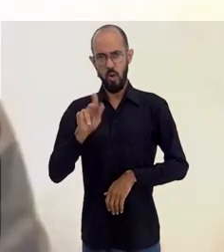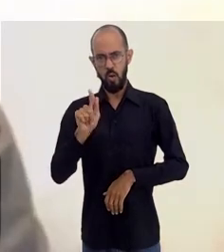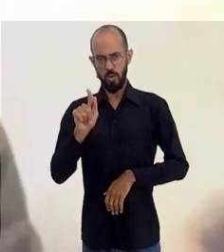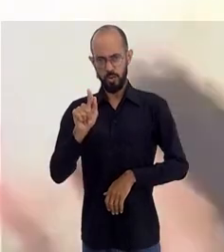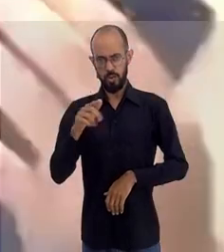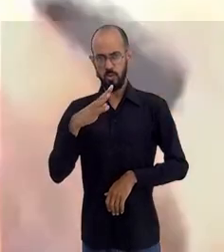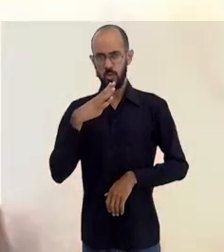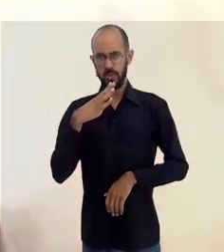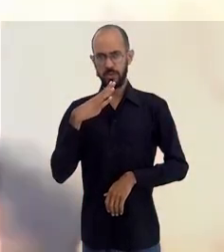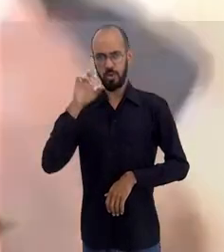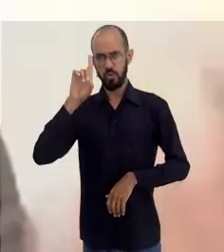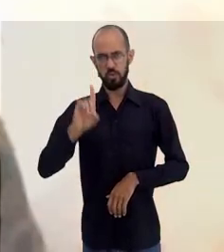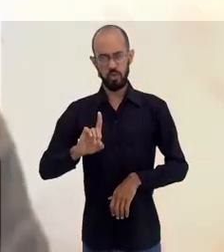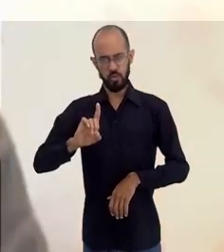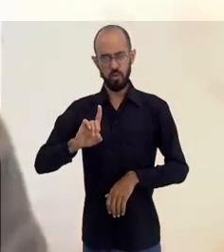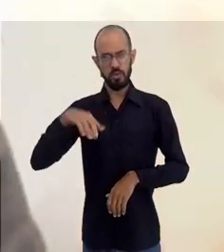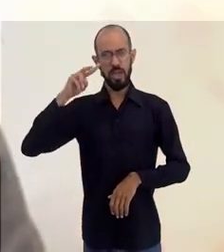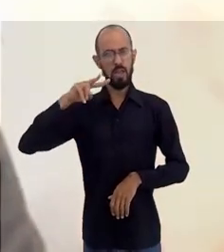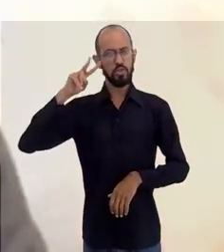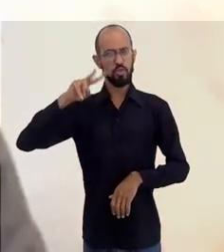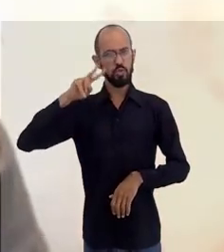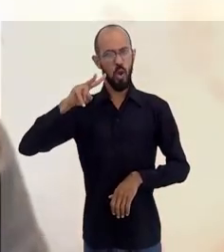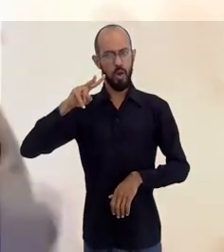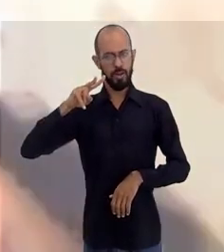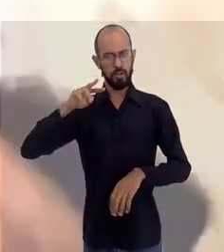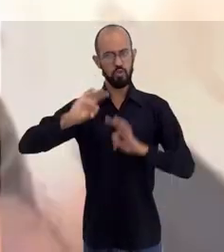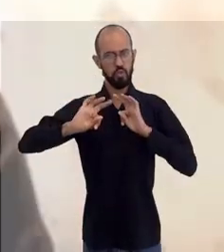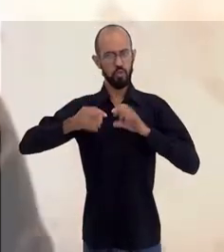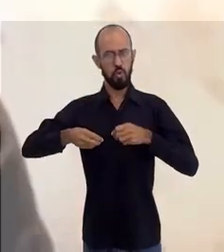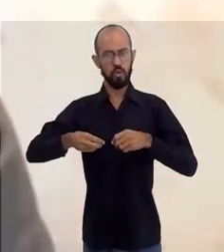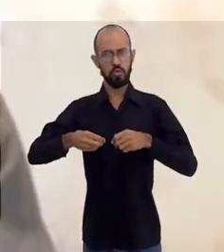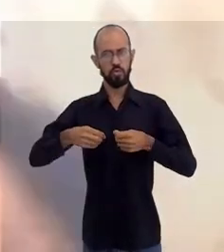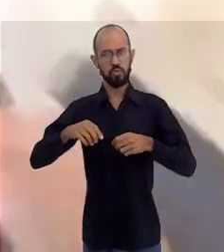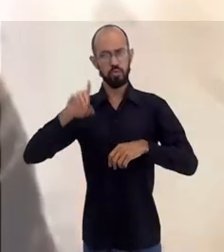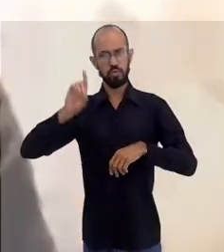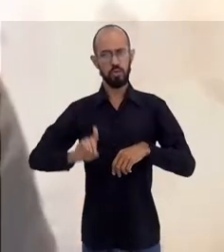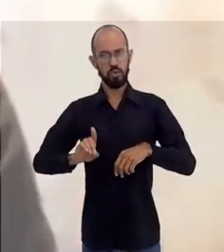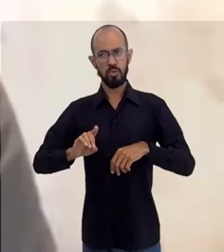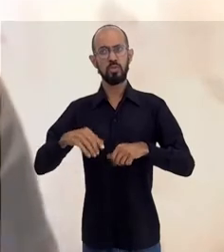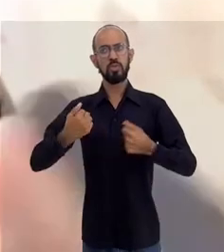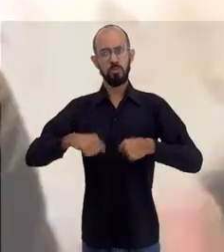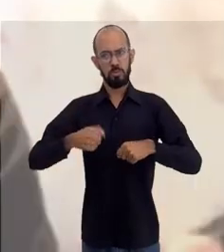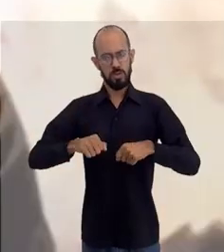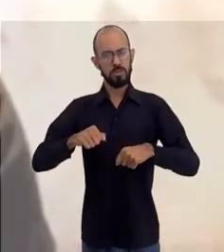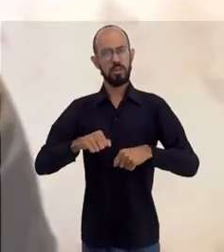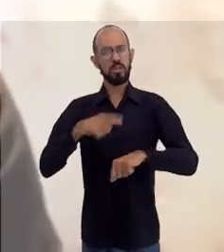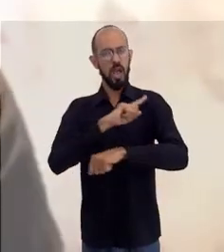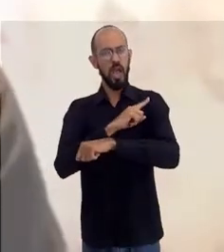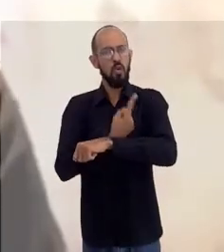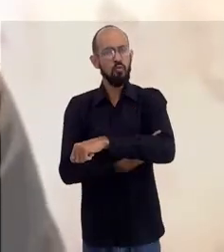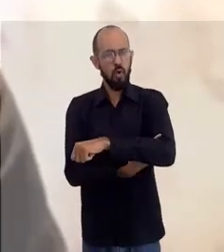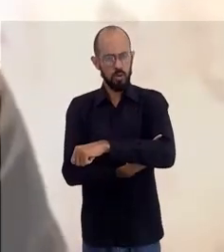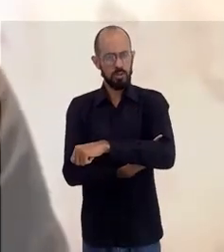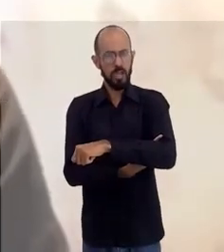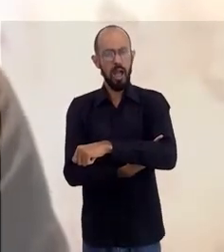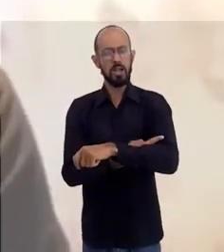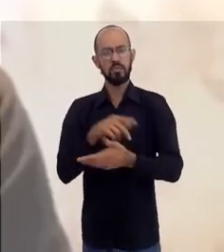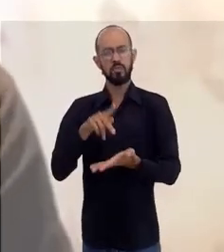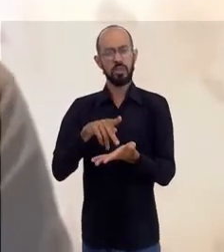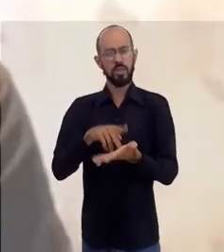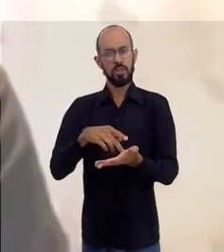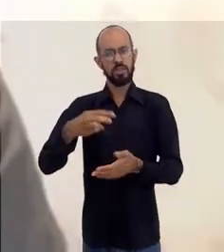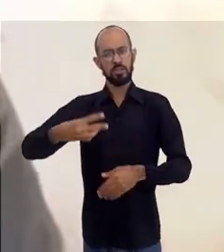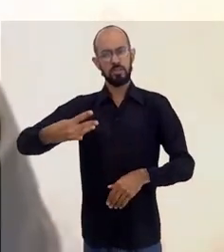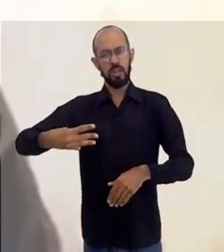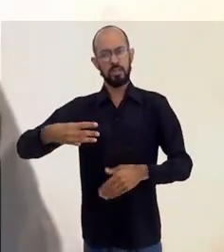conhecer quem são os diretores o histórico dos diretores estão a gente precisa reforçar esse terceiro setor é